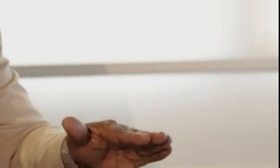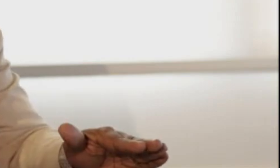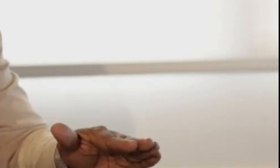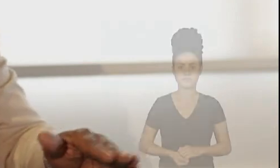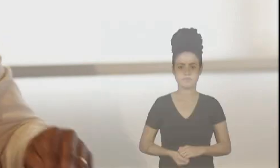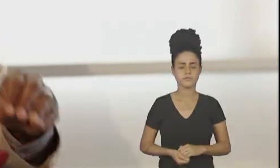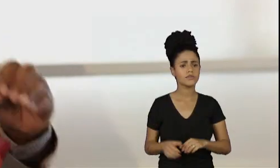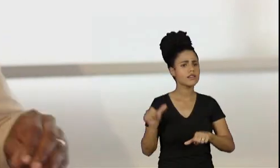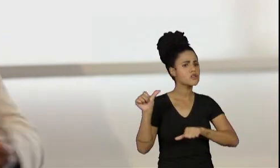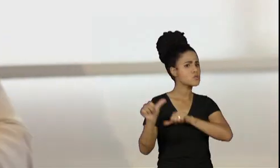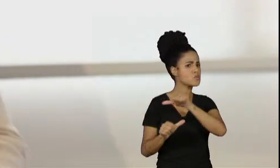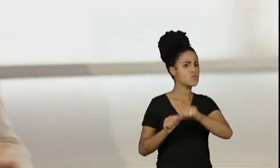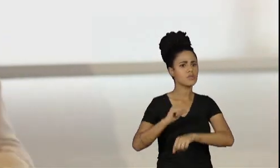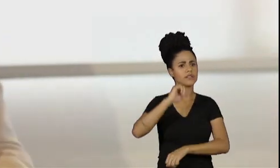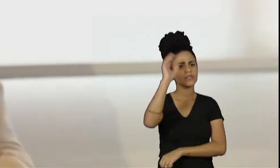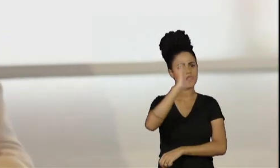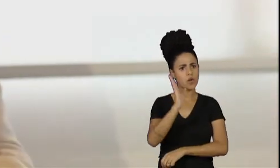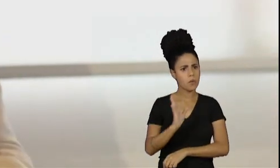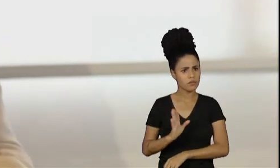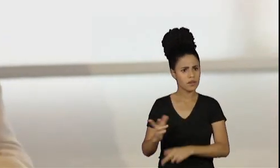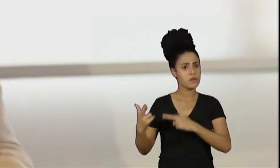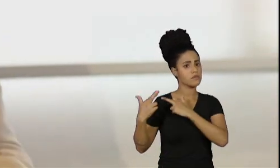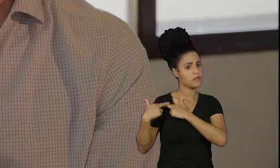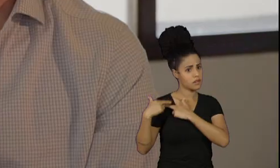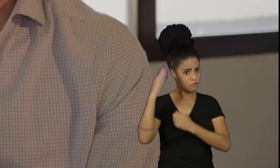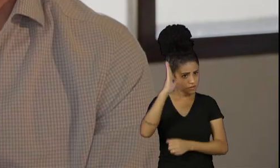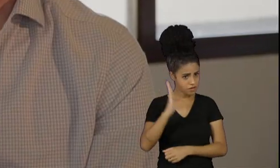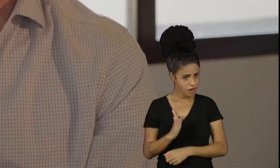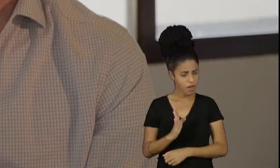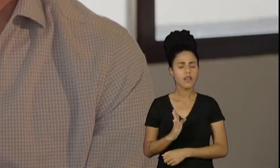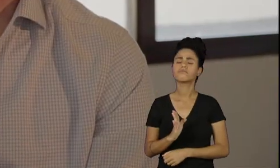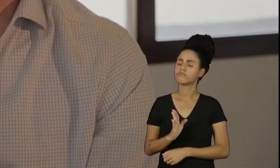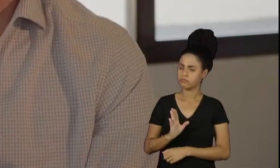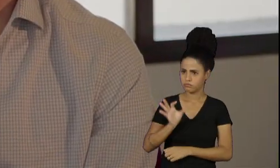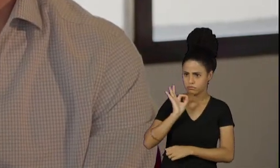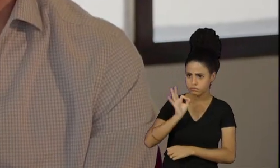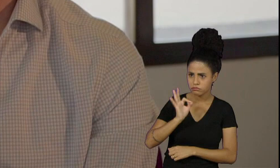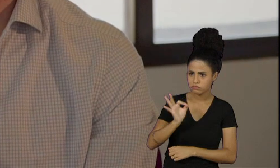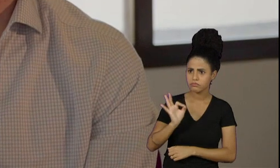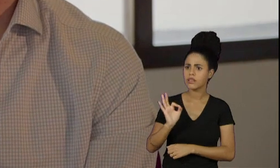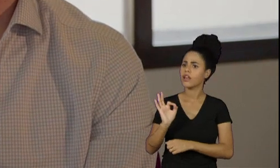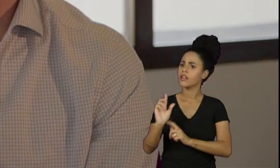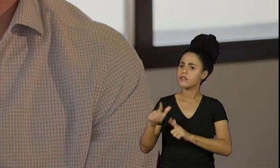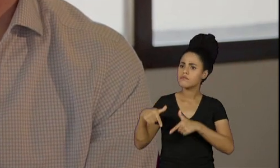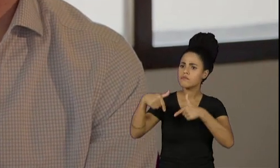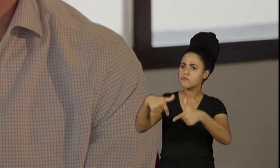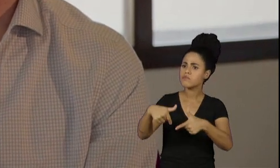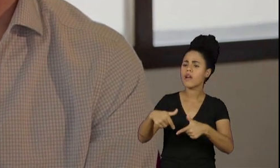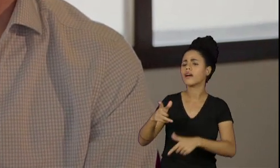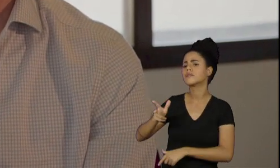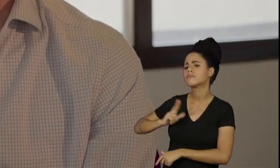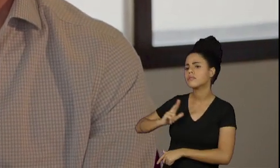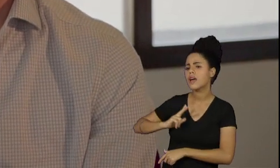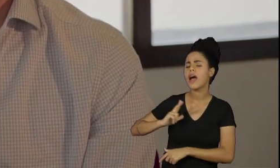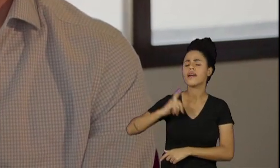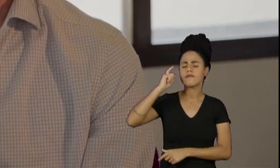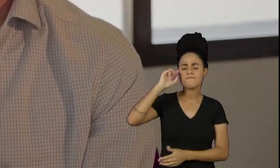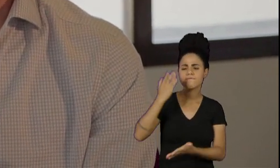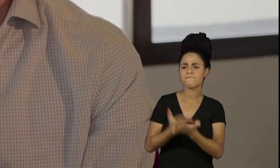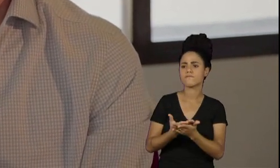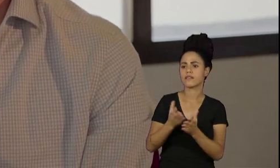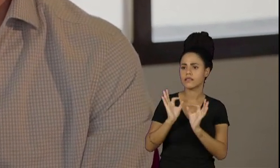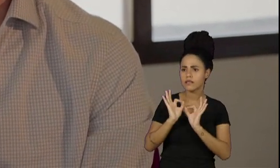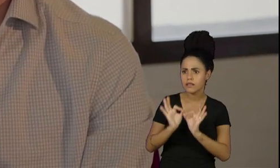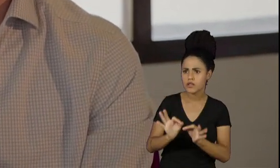Mudar o Brasil é coisa das empresas também. Totalmente, iniciativa privada, acredito muito nisso. Acho que o papel